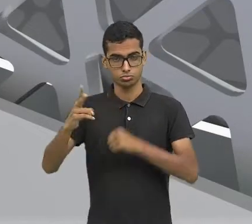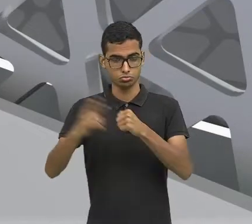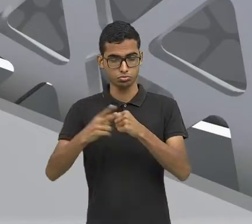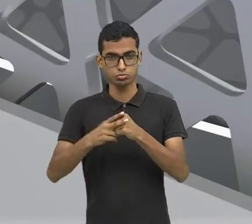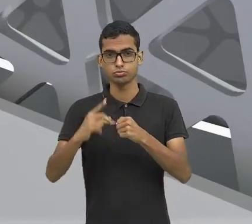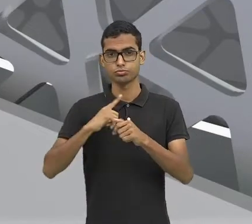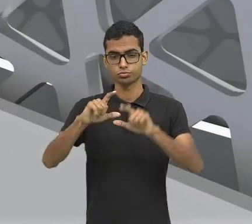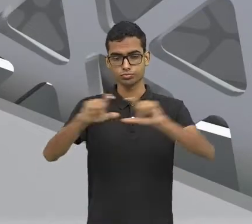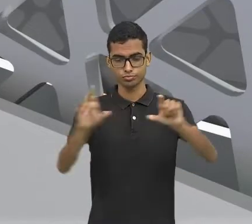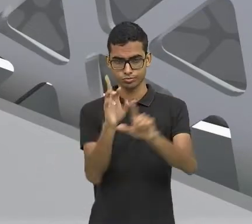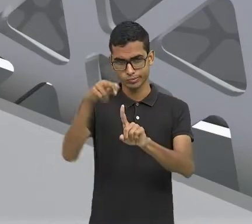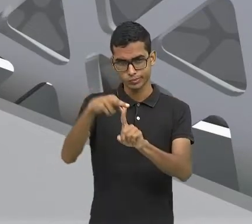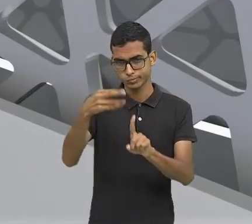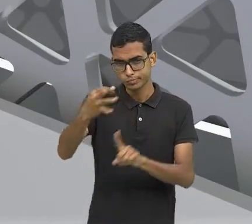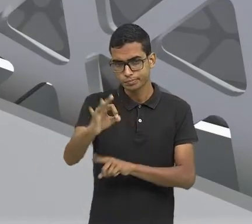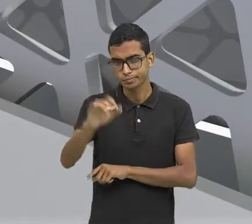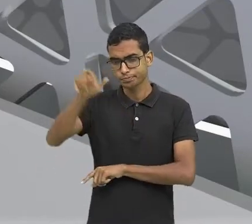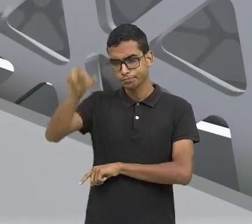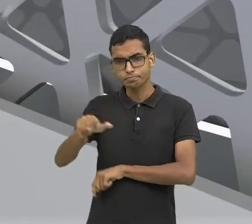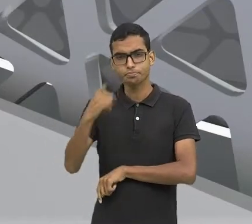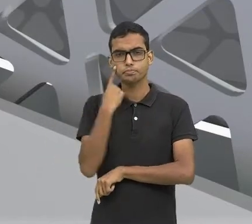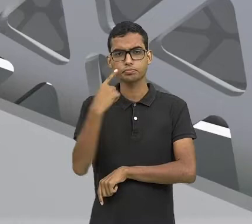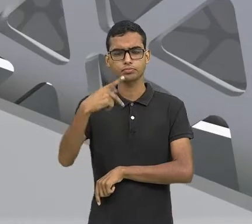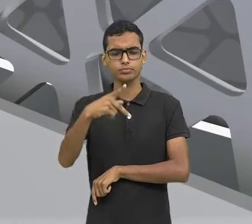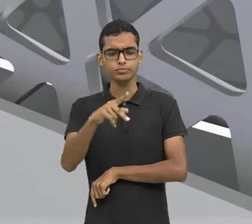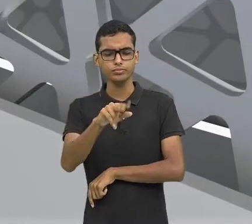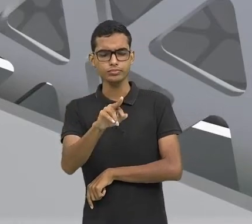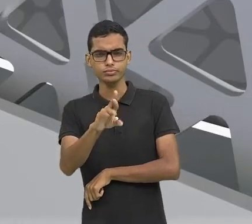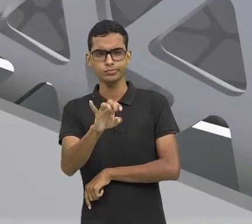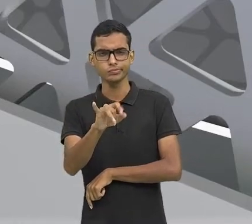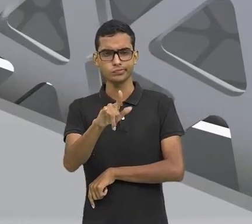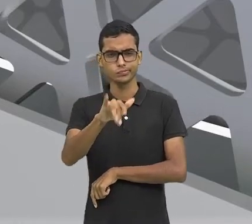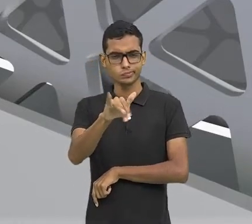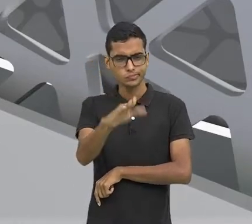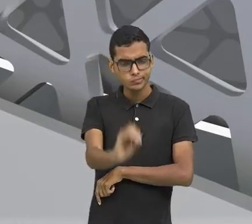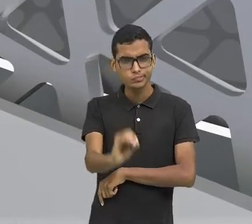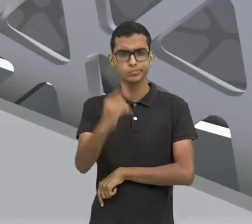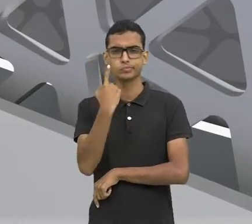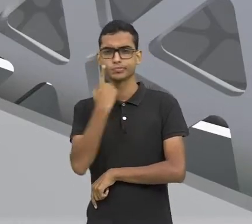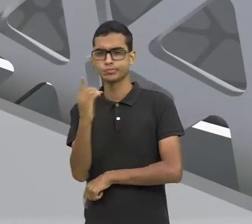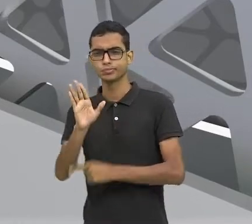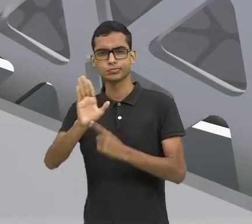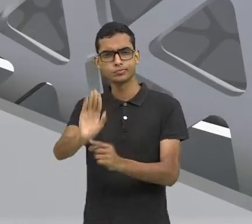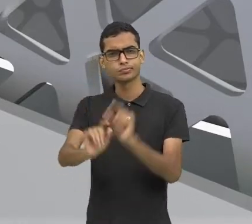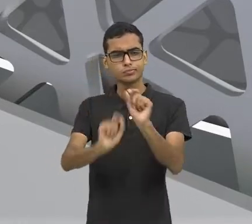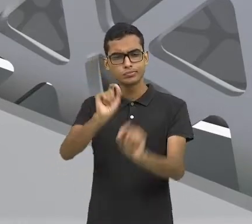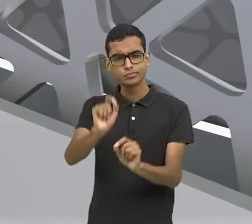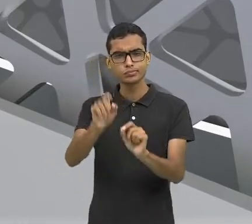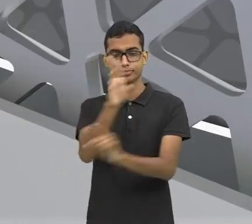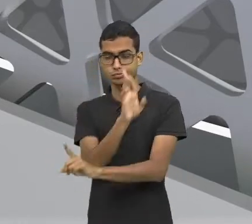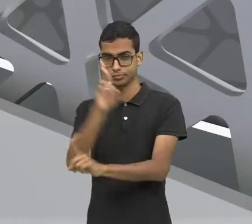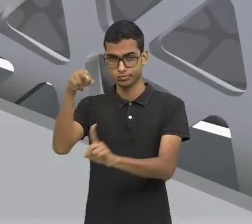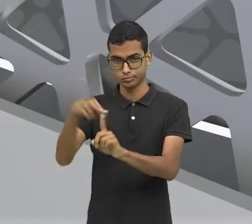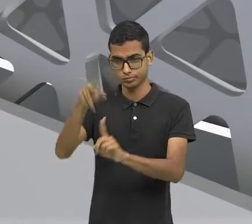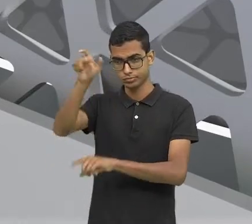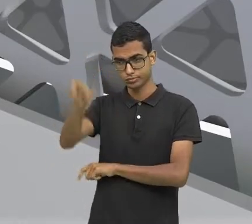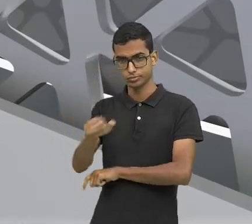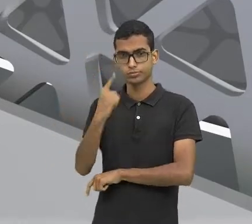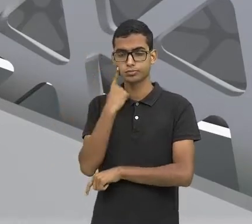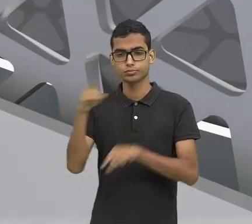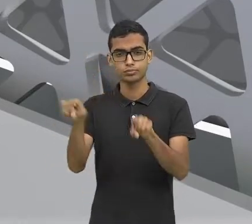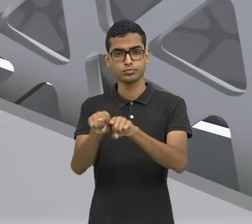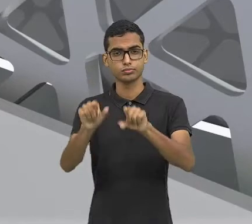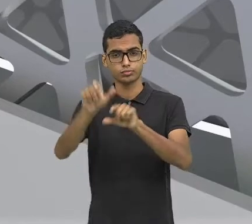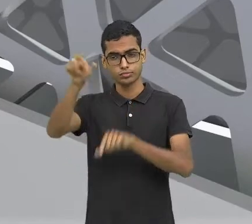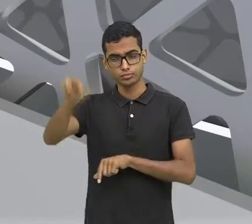oração se refere, certo? O predicado vai trazer, ok, uma referência a um sujeito. O sujeito da